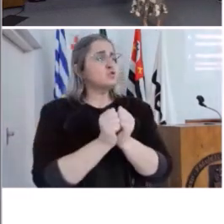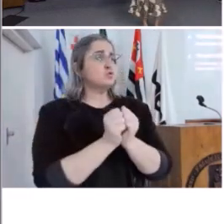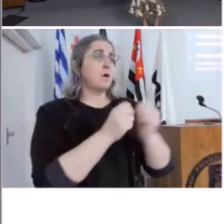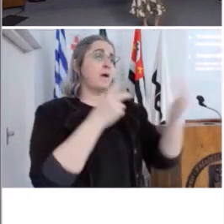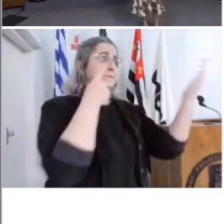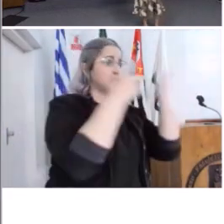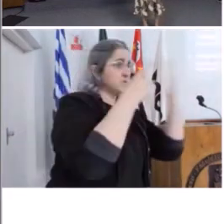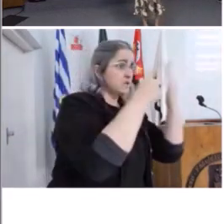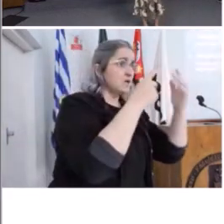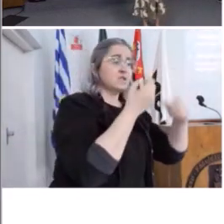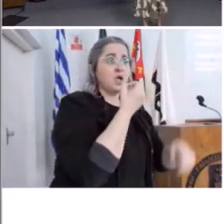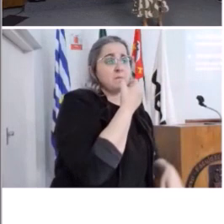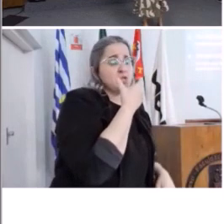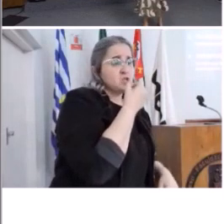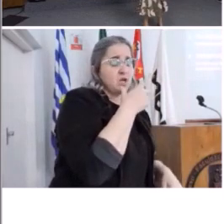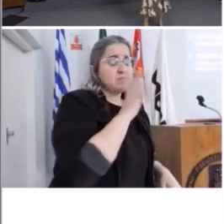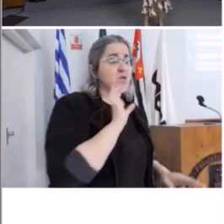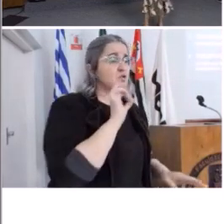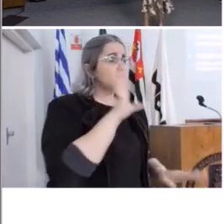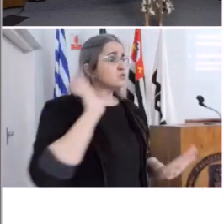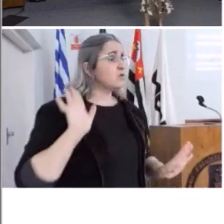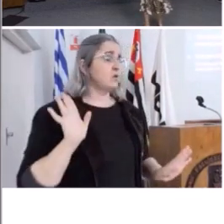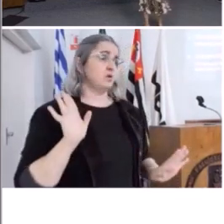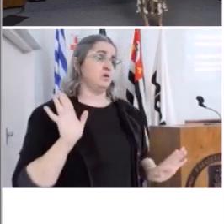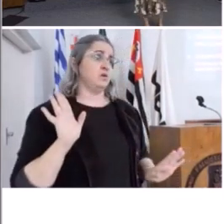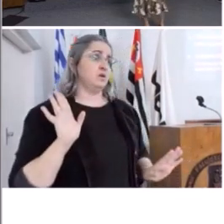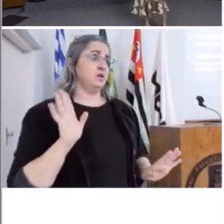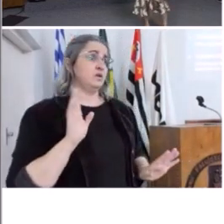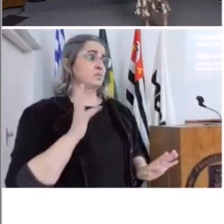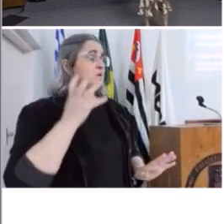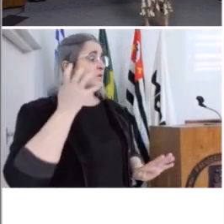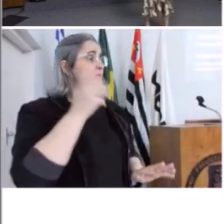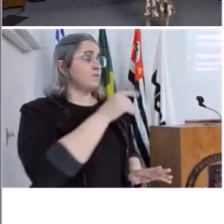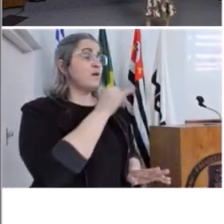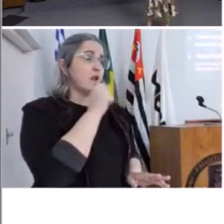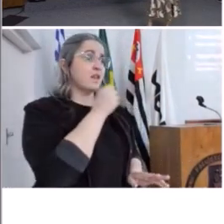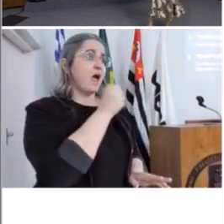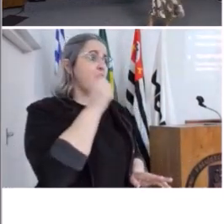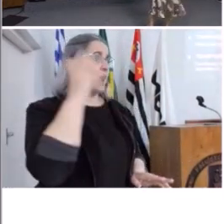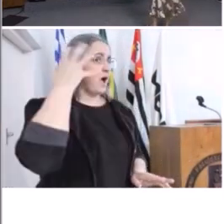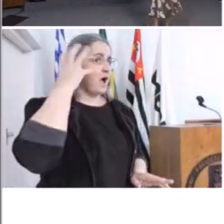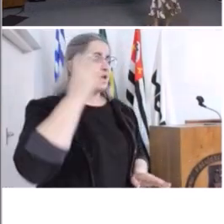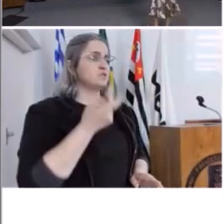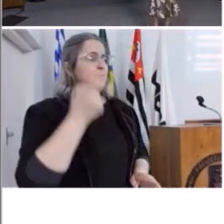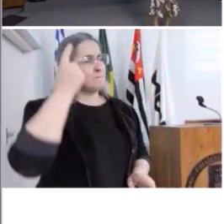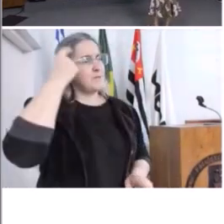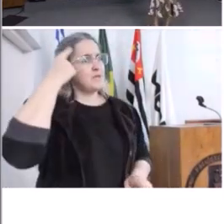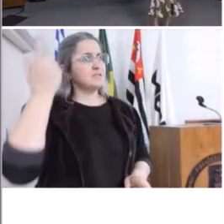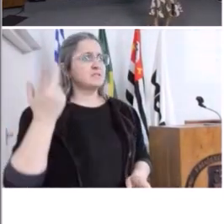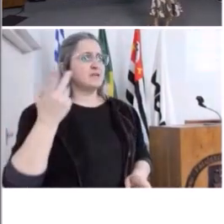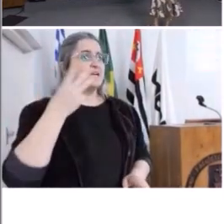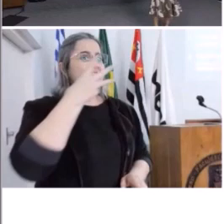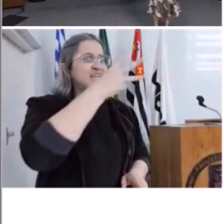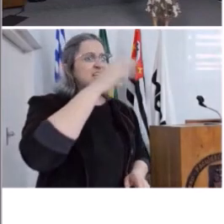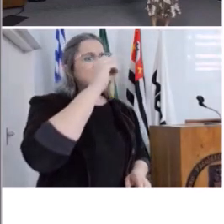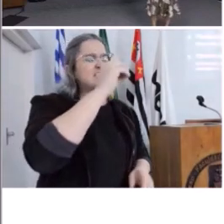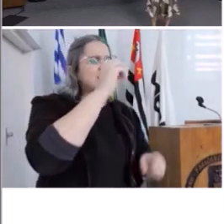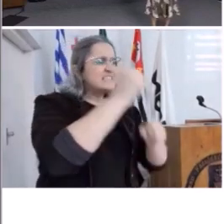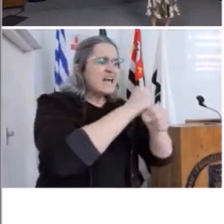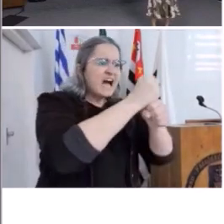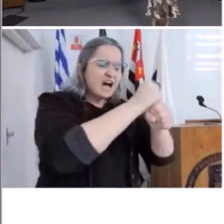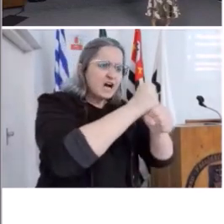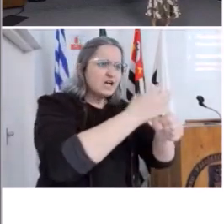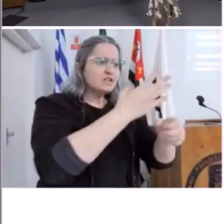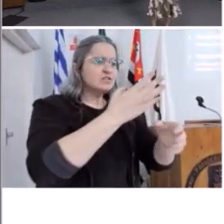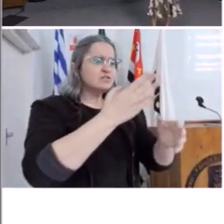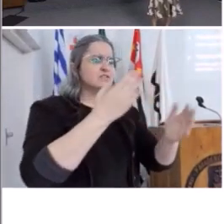vai dar medicação, é o que nós comentamos na rádio, gente. Como é que pode você fazer uma terapia, ficar 30 anos na terapia? Será que realmente